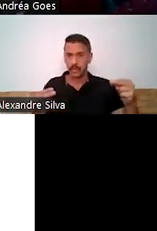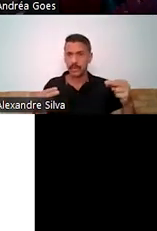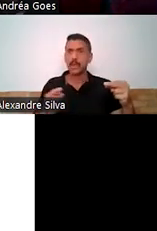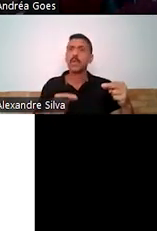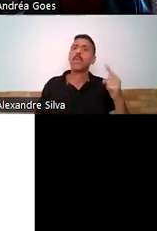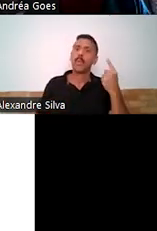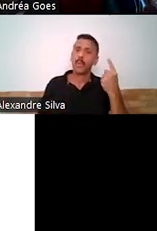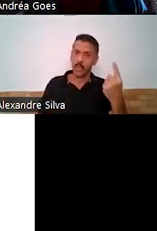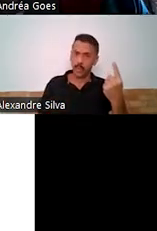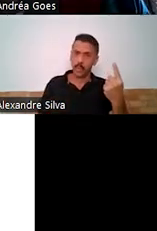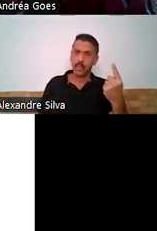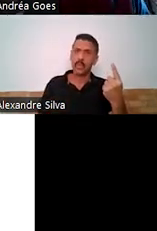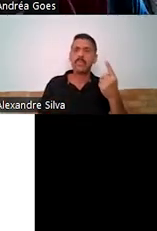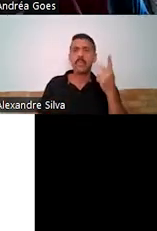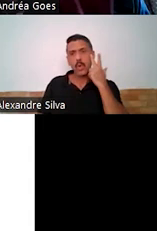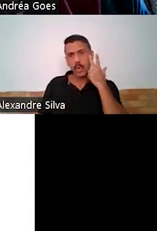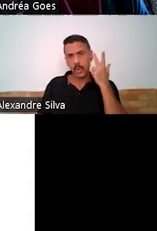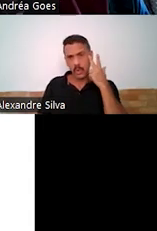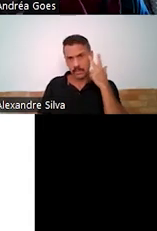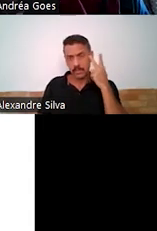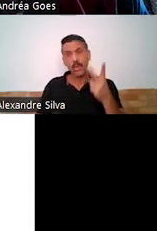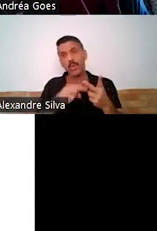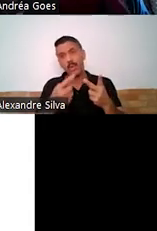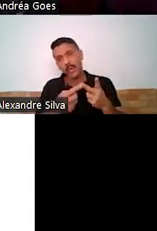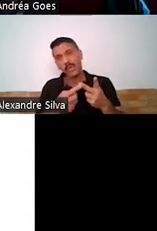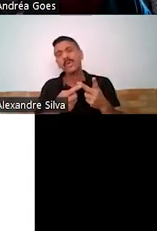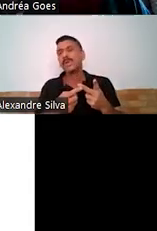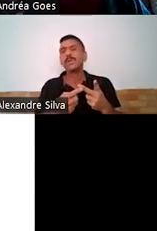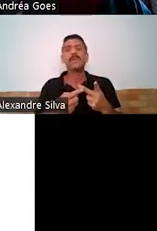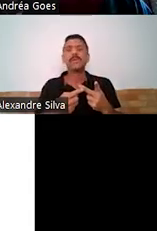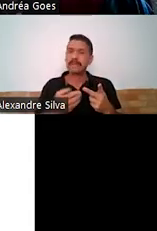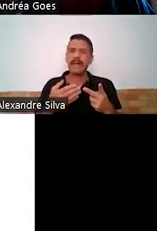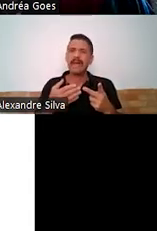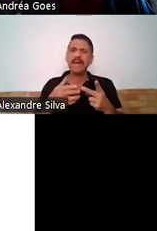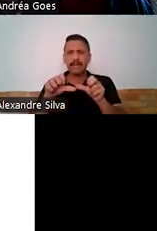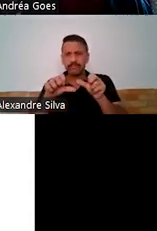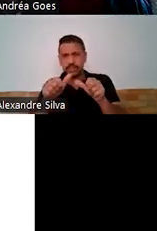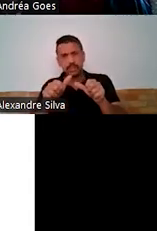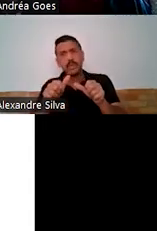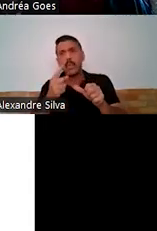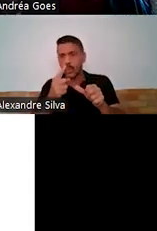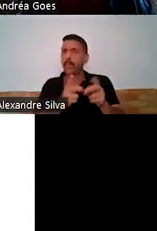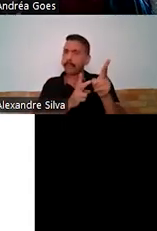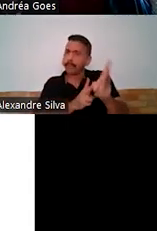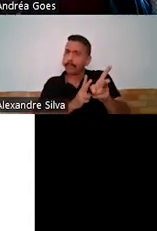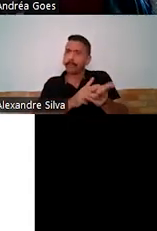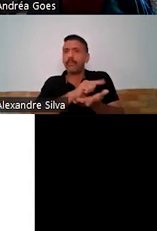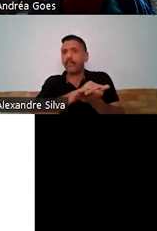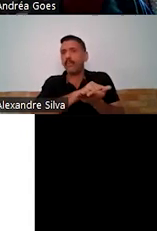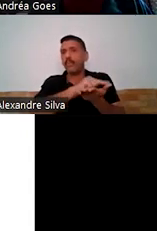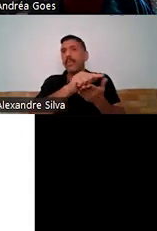estar normal, mesmo que o outro esteja mutado, um deles é suficiente para manter o